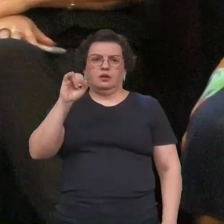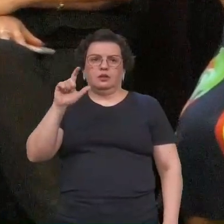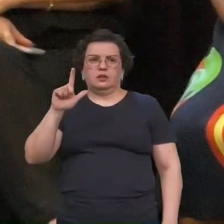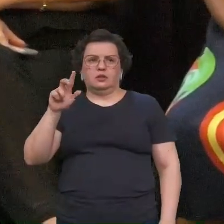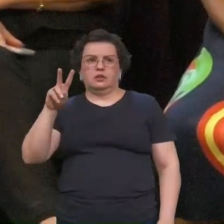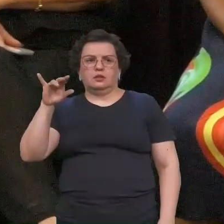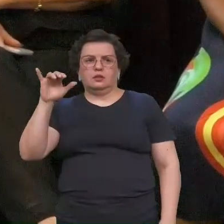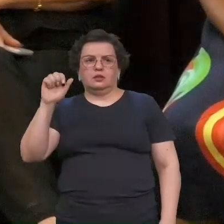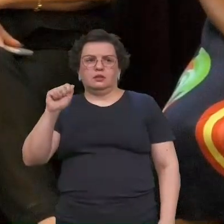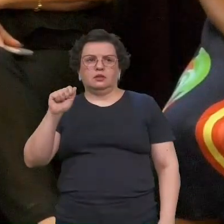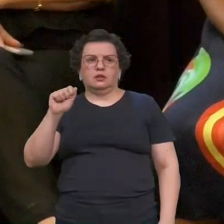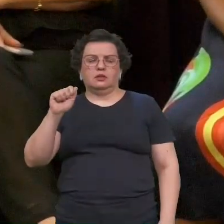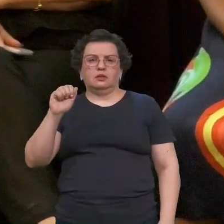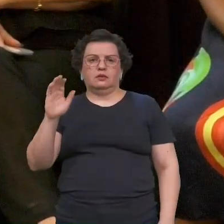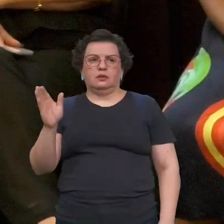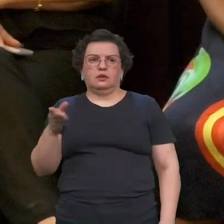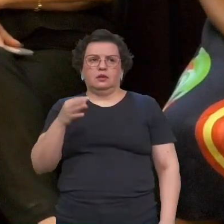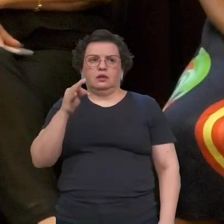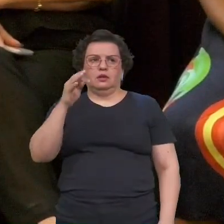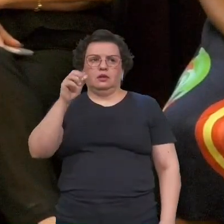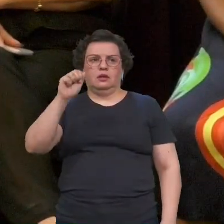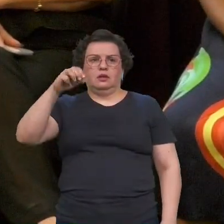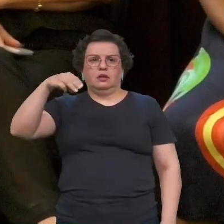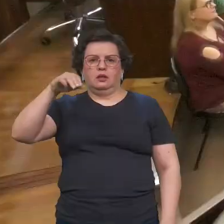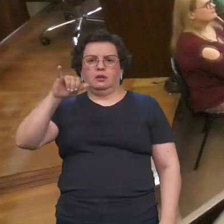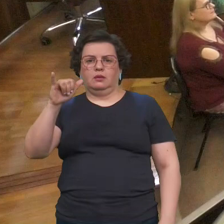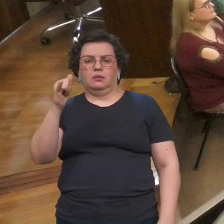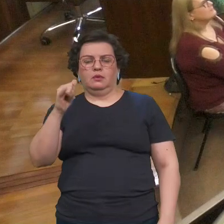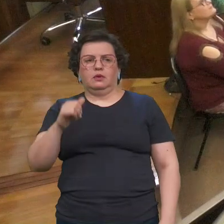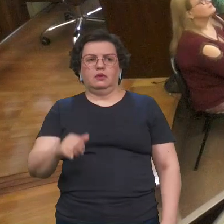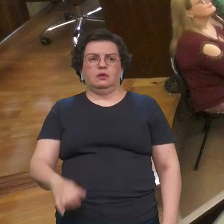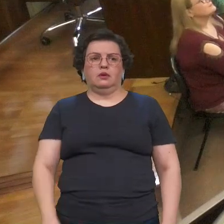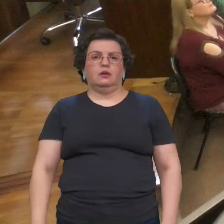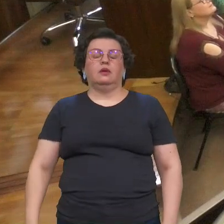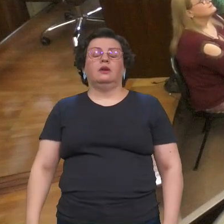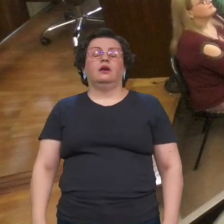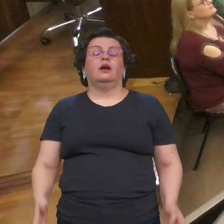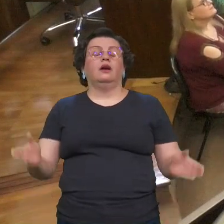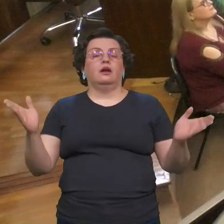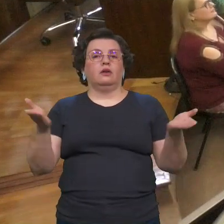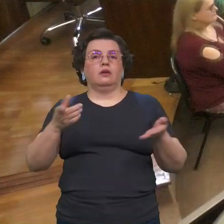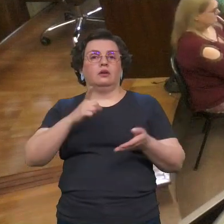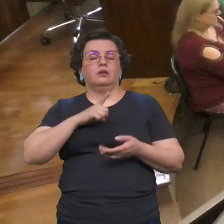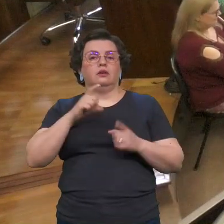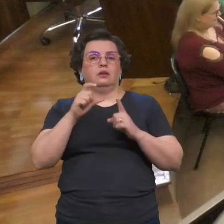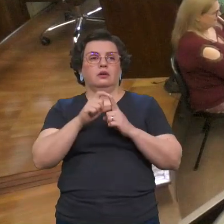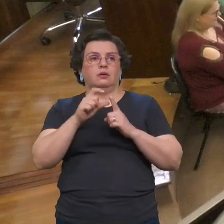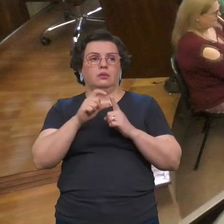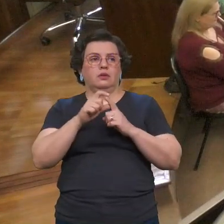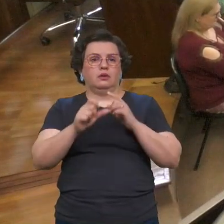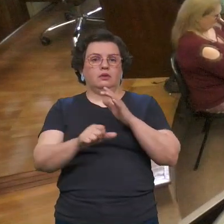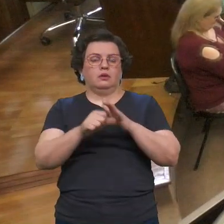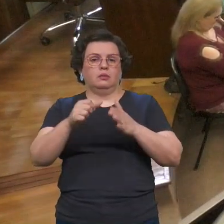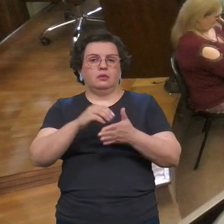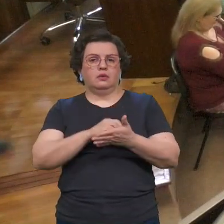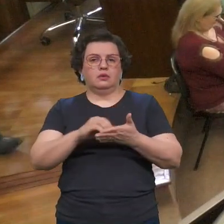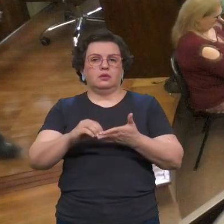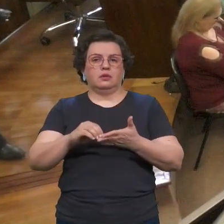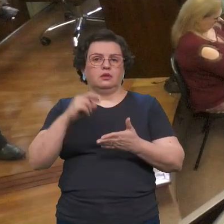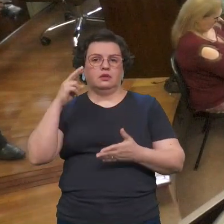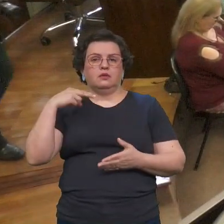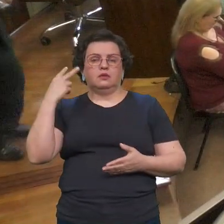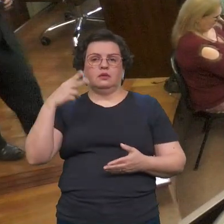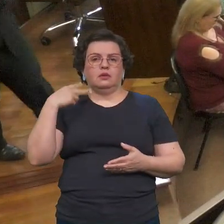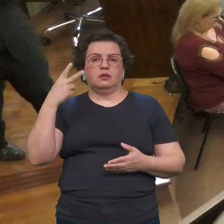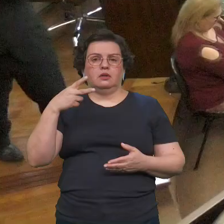de Almeida Perão e Tami Regina Gripa. Neste momento, eu passo a palavra à excelentíssima primeira secretária, a